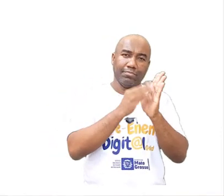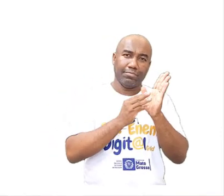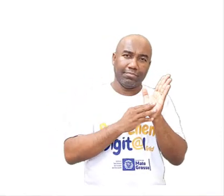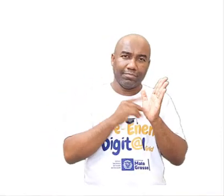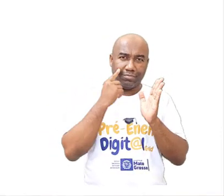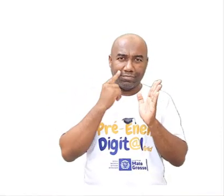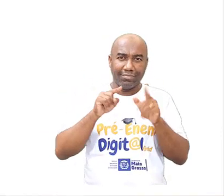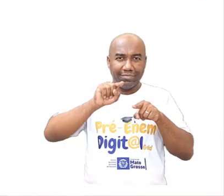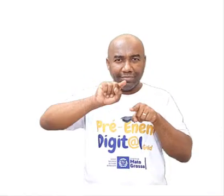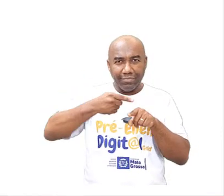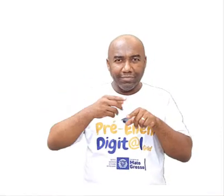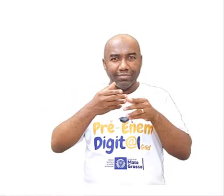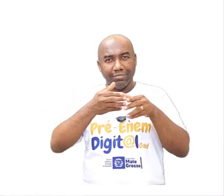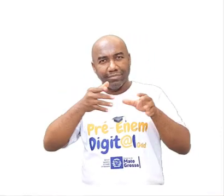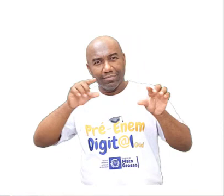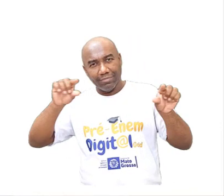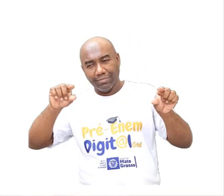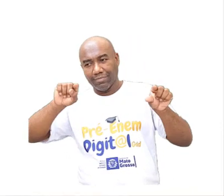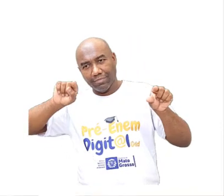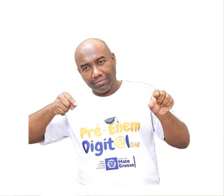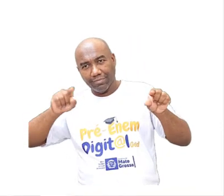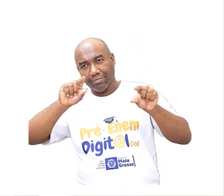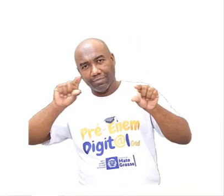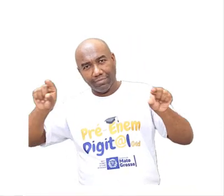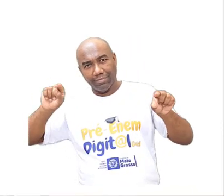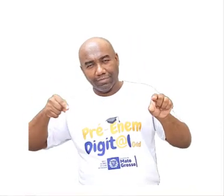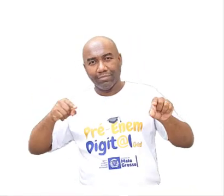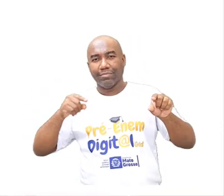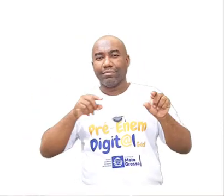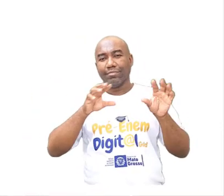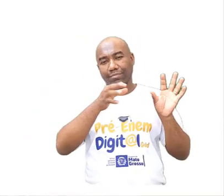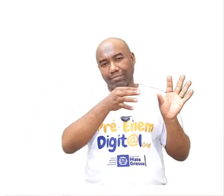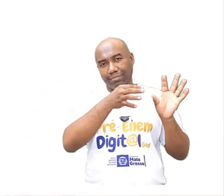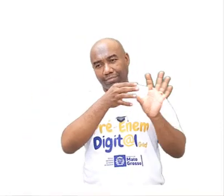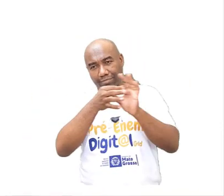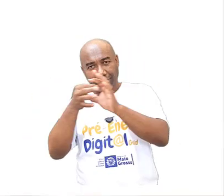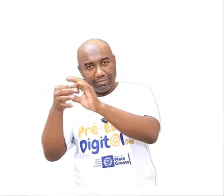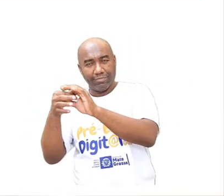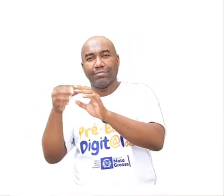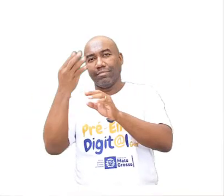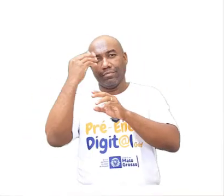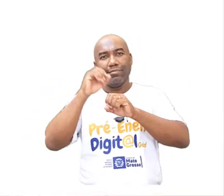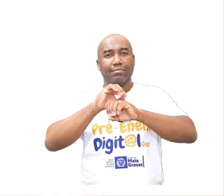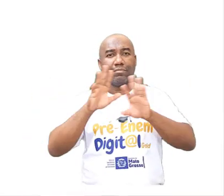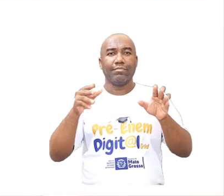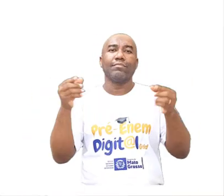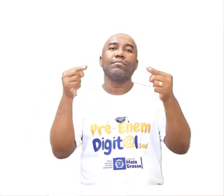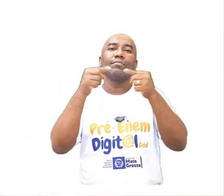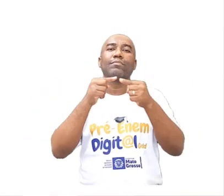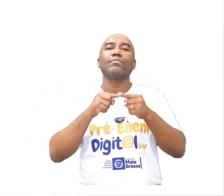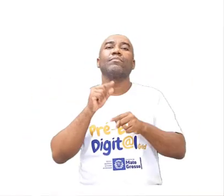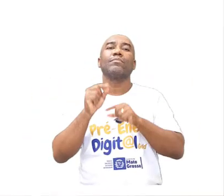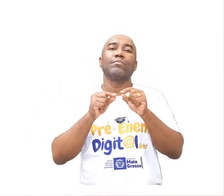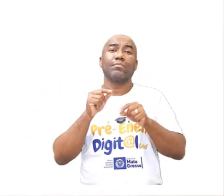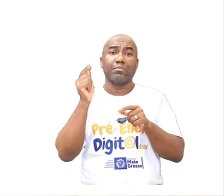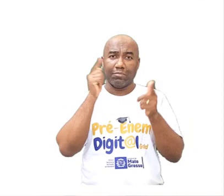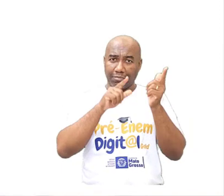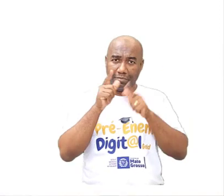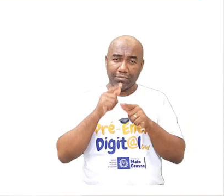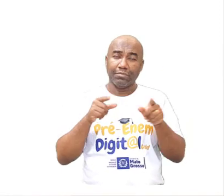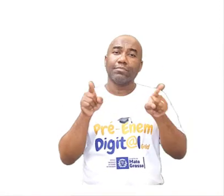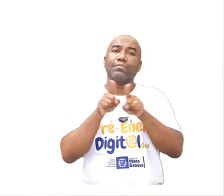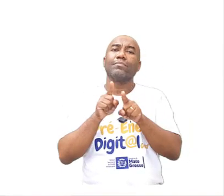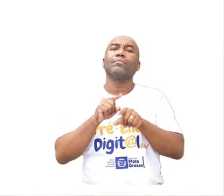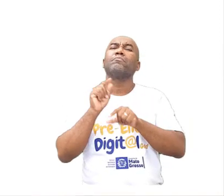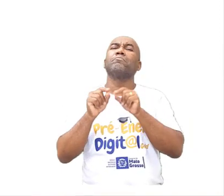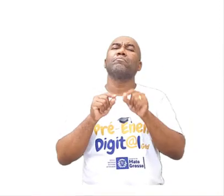vírgulas, percebeu? Eu tenho vírgulas, eu tenho vários itens sobre a mesma coisa. O que, que ele está fazendo? Dando detalhes.